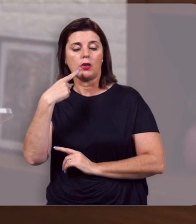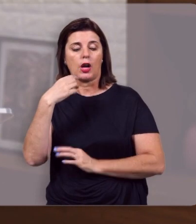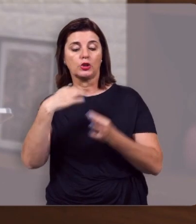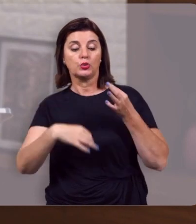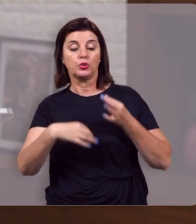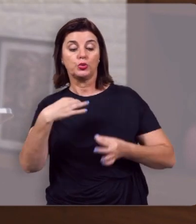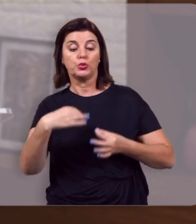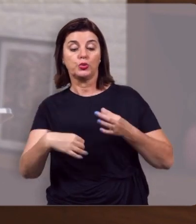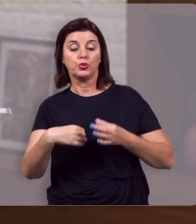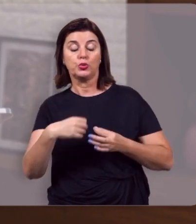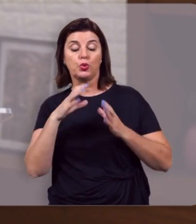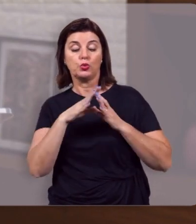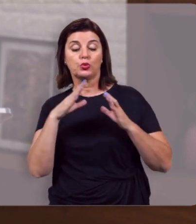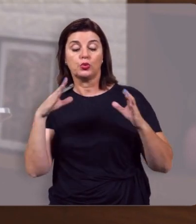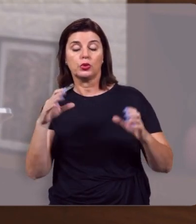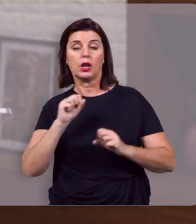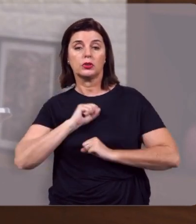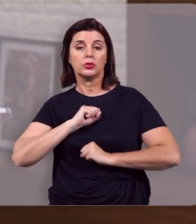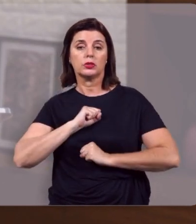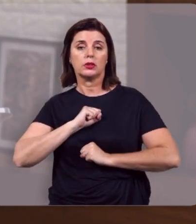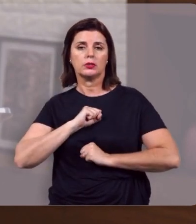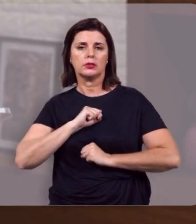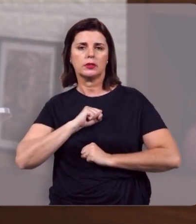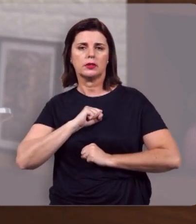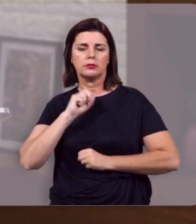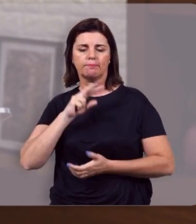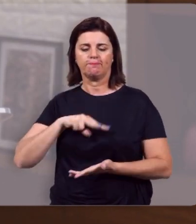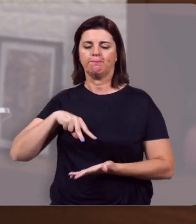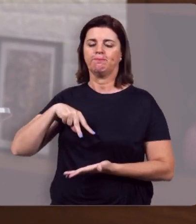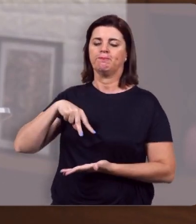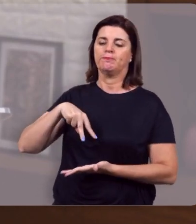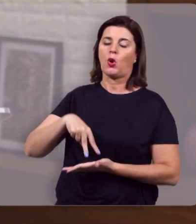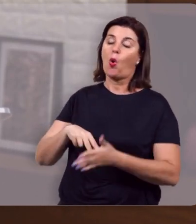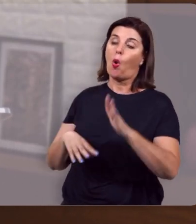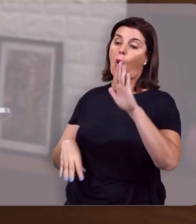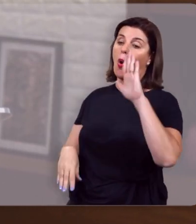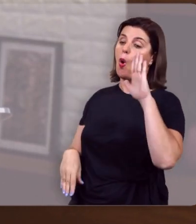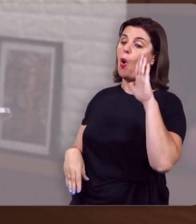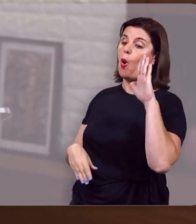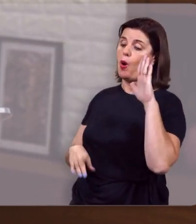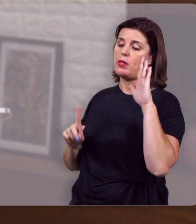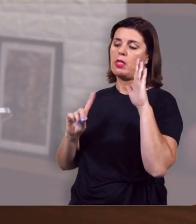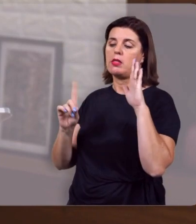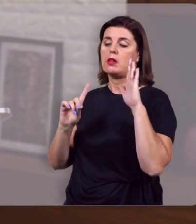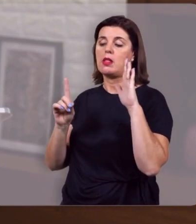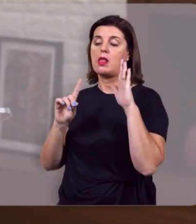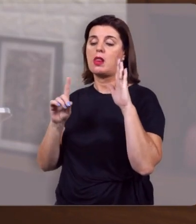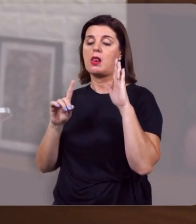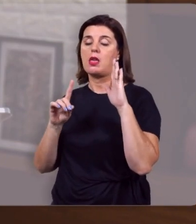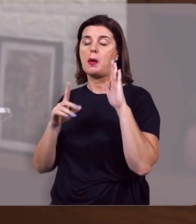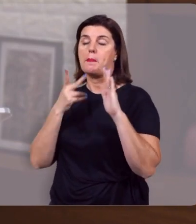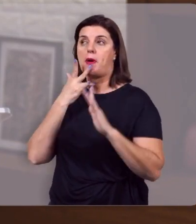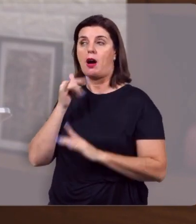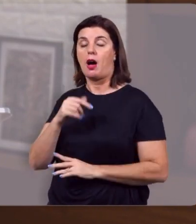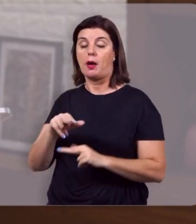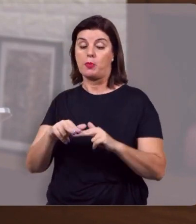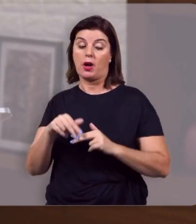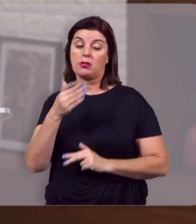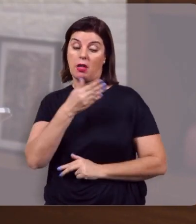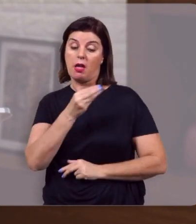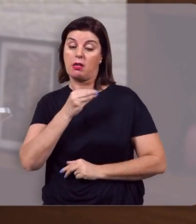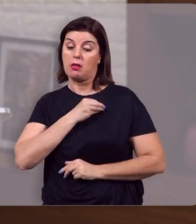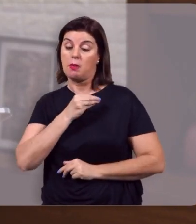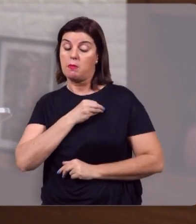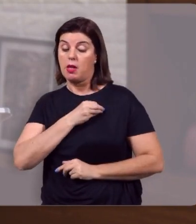advogado, o justo, o seu grande sumo sacerdote, se levanta para defender você e diz: Pai, por